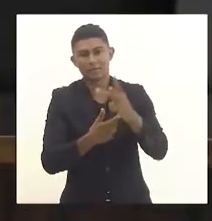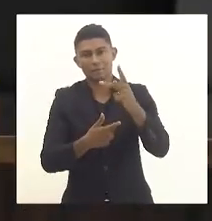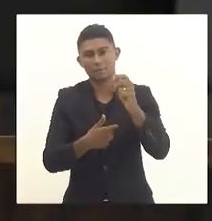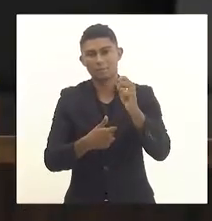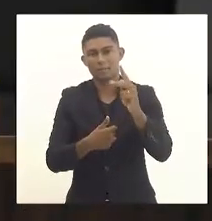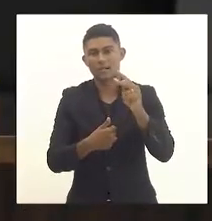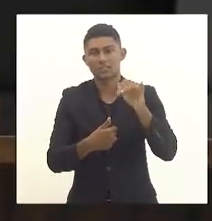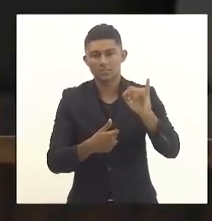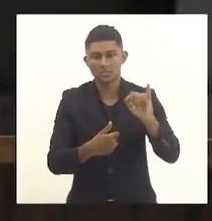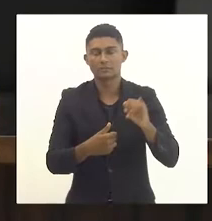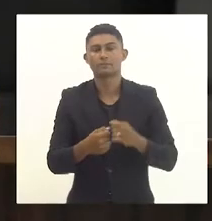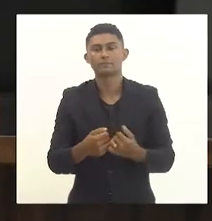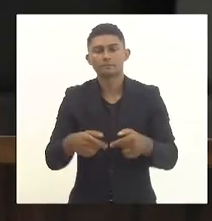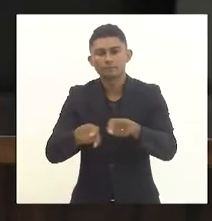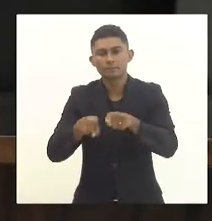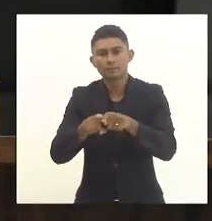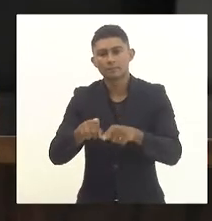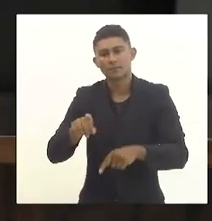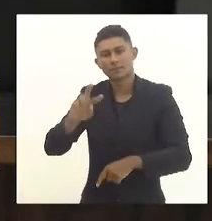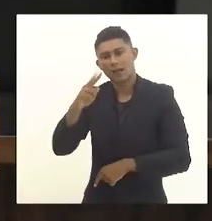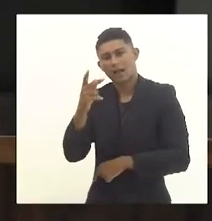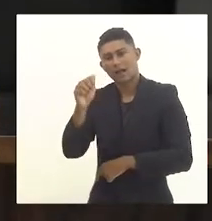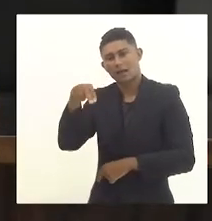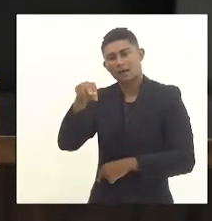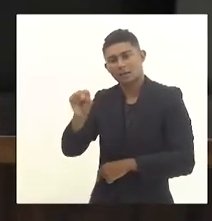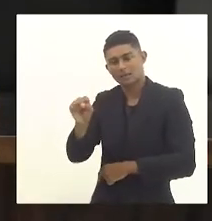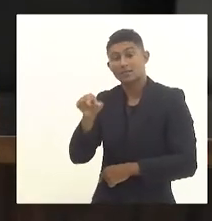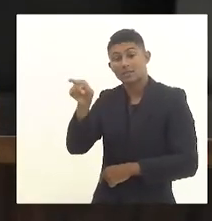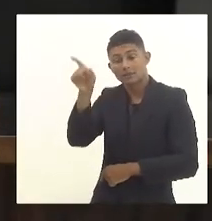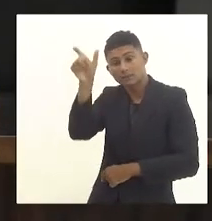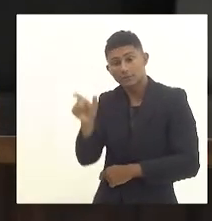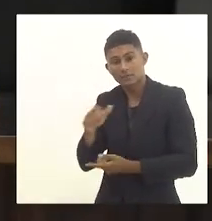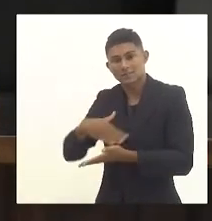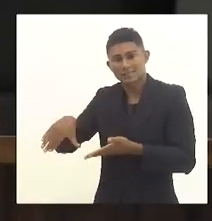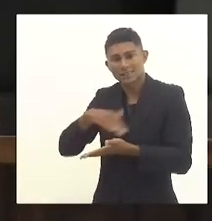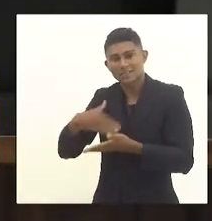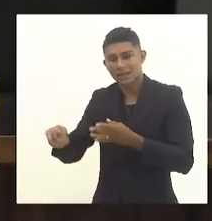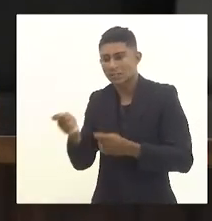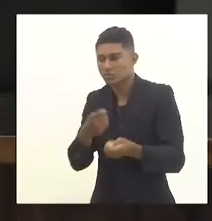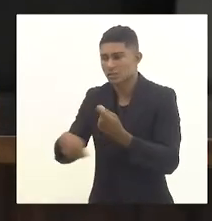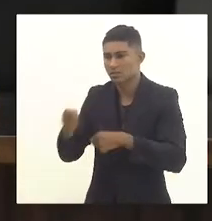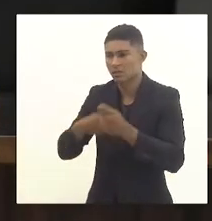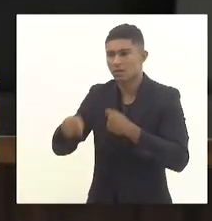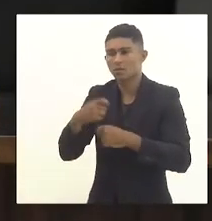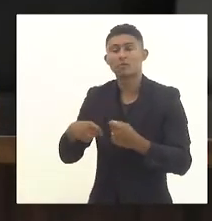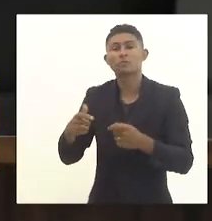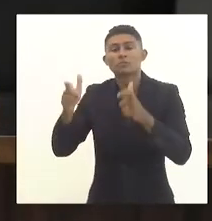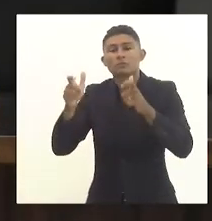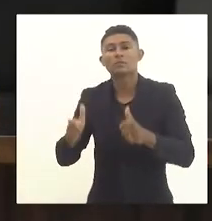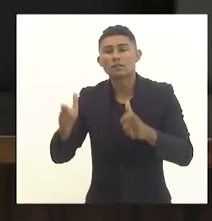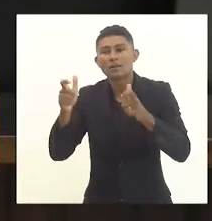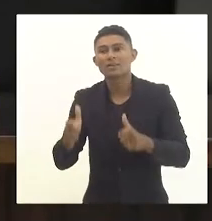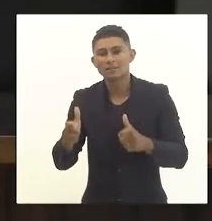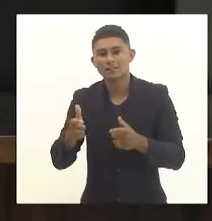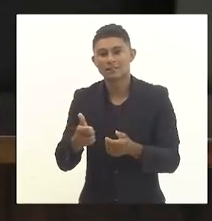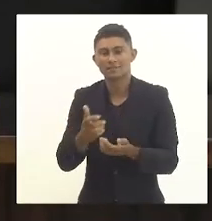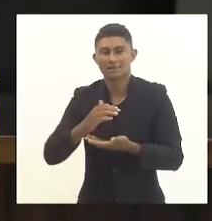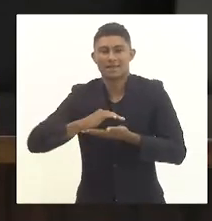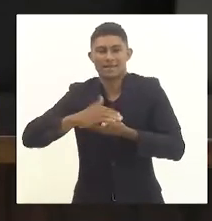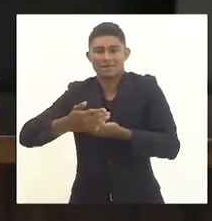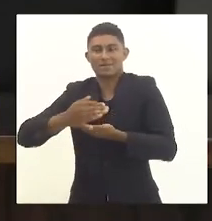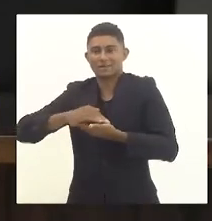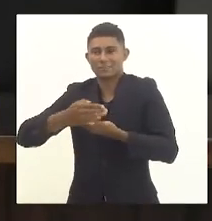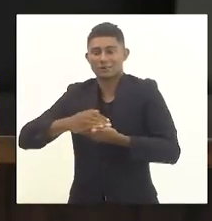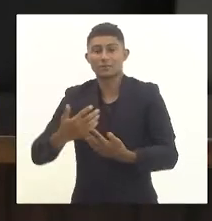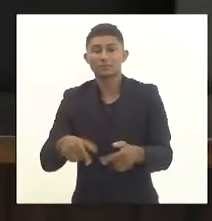Hans Miller, secretário de Gestão Pública da Prefeitura Rio das Ostras. Mário Lopes, secretário de